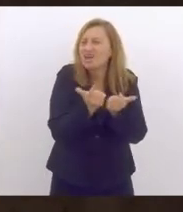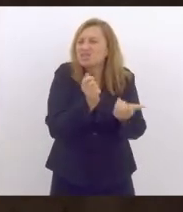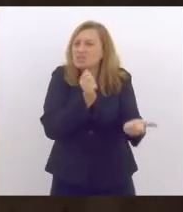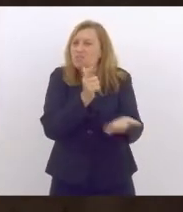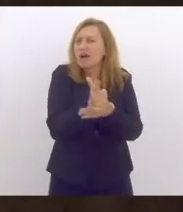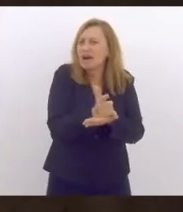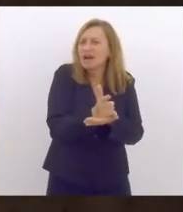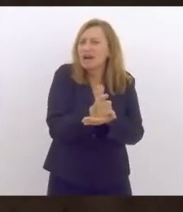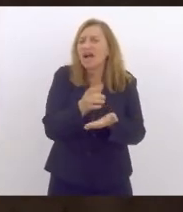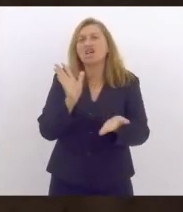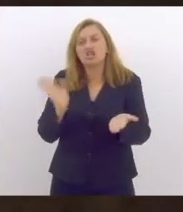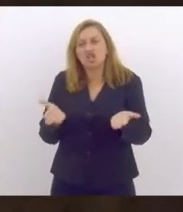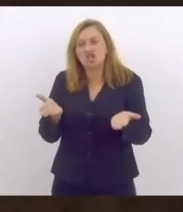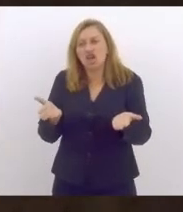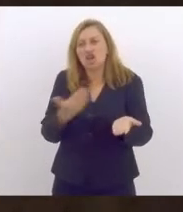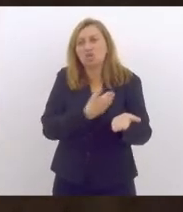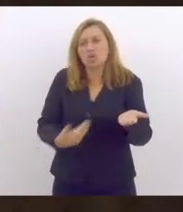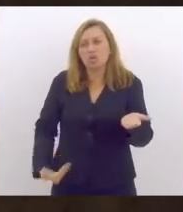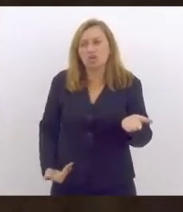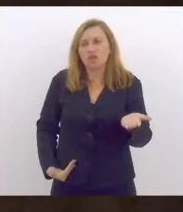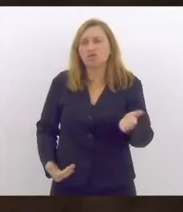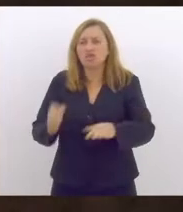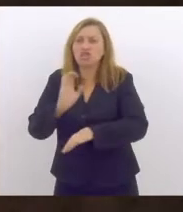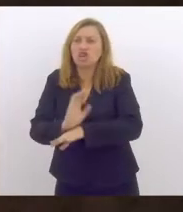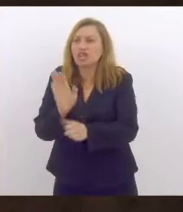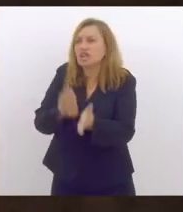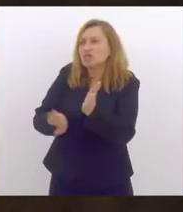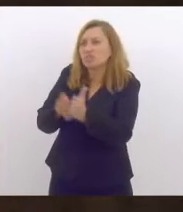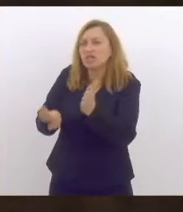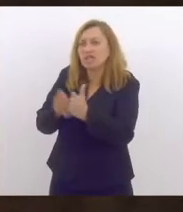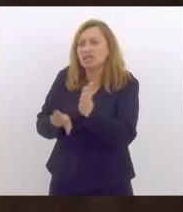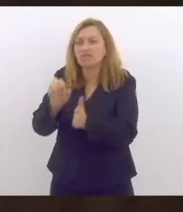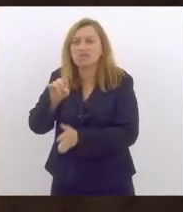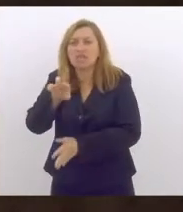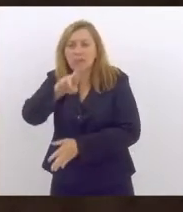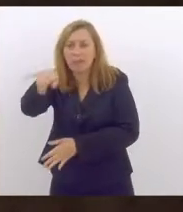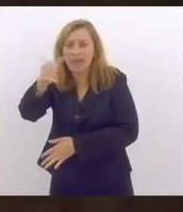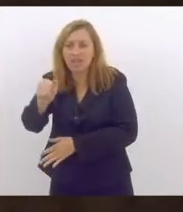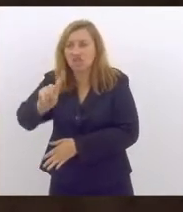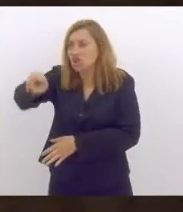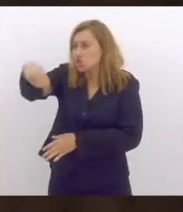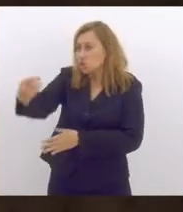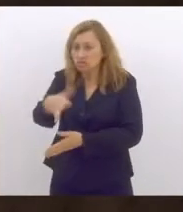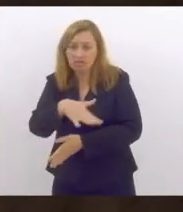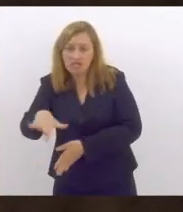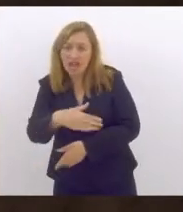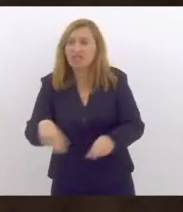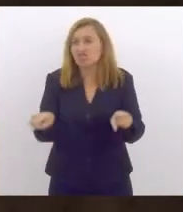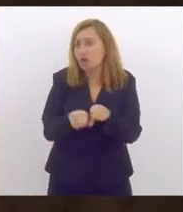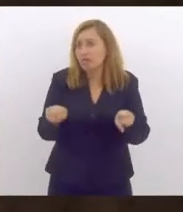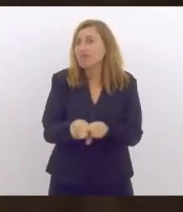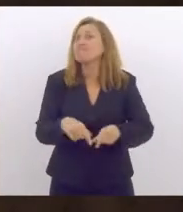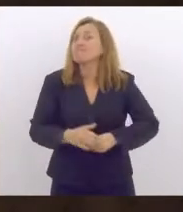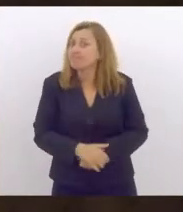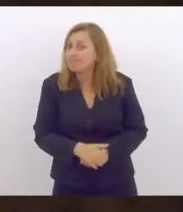está desperdiçando os recursos no CEPERGE, como exemplo, em tantas outras áreas também?